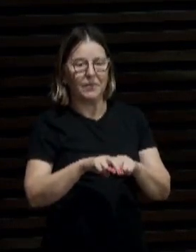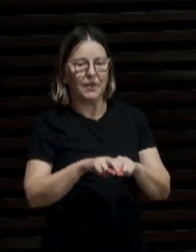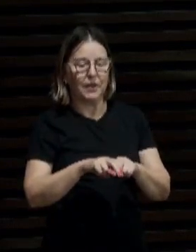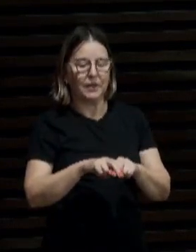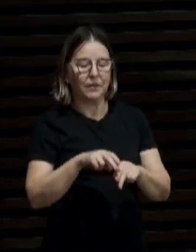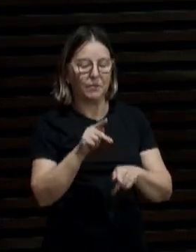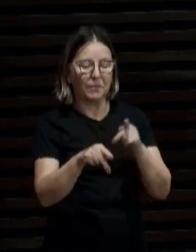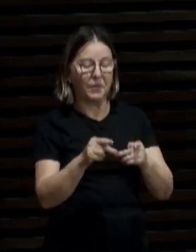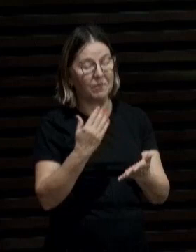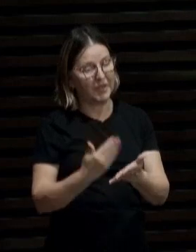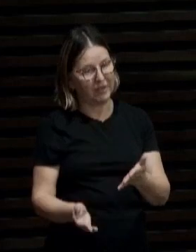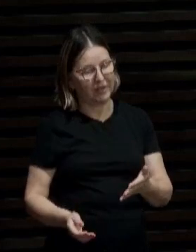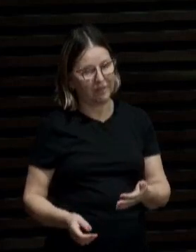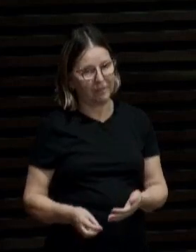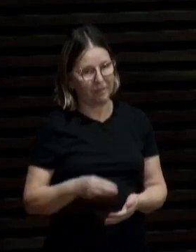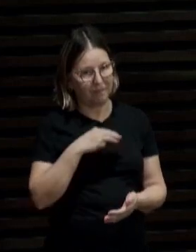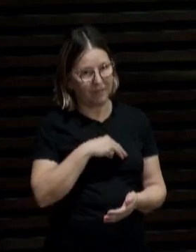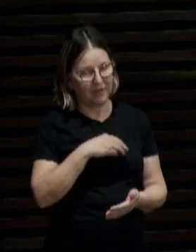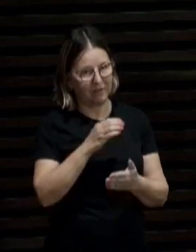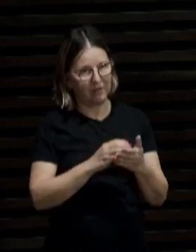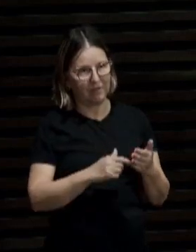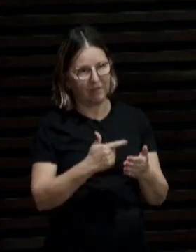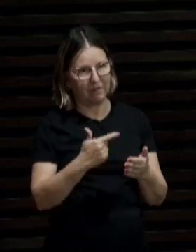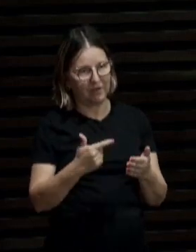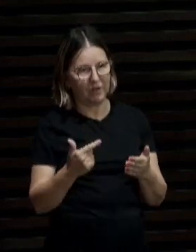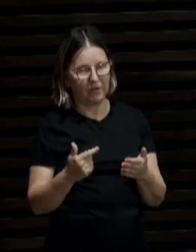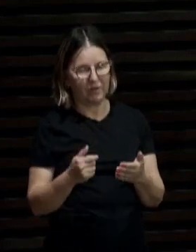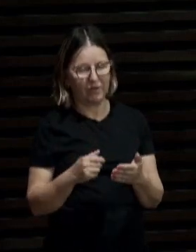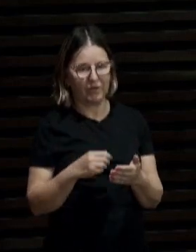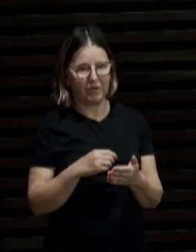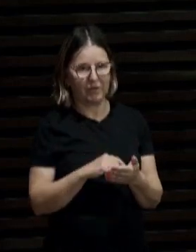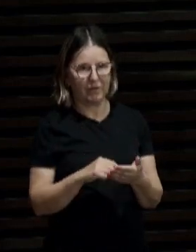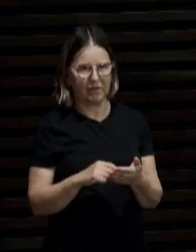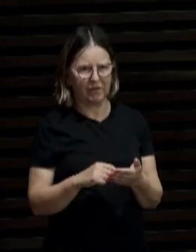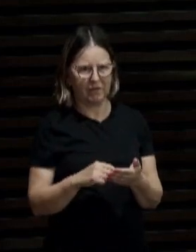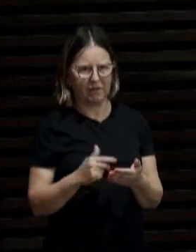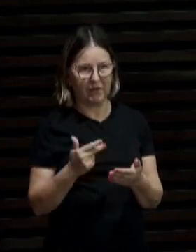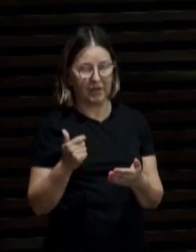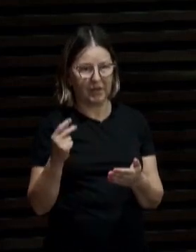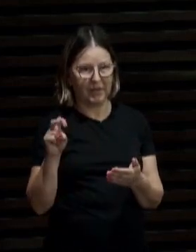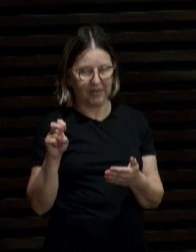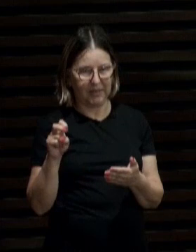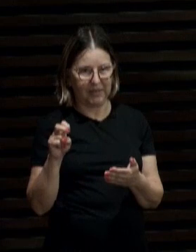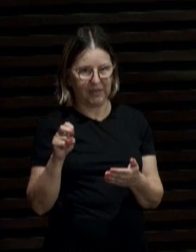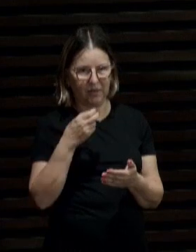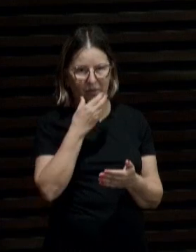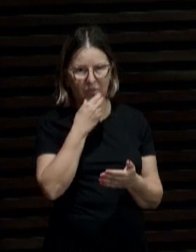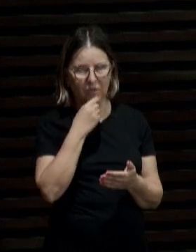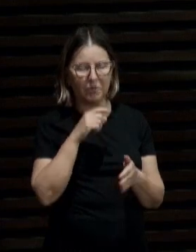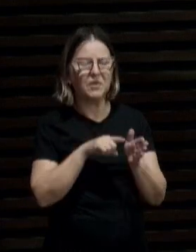Mateus 22, de 36 a 40, nos diz o seguinte: Mestre, qual é o grande mandamento da lei?